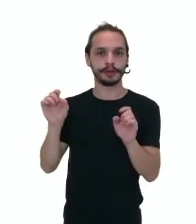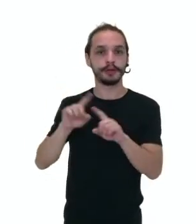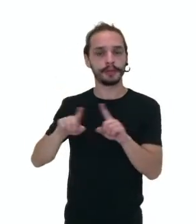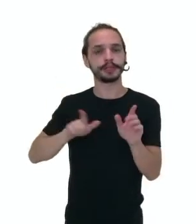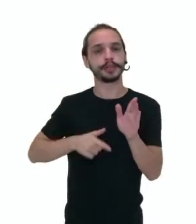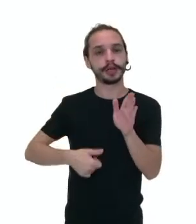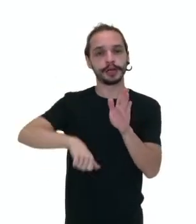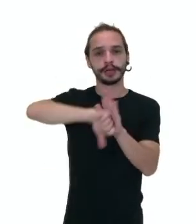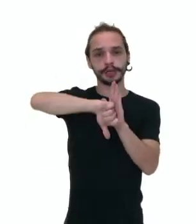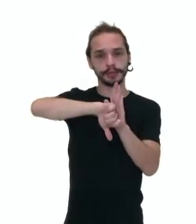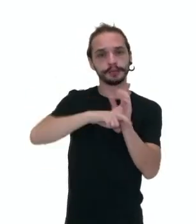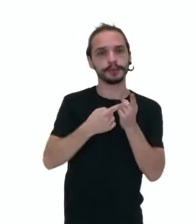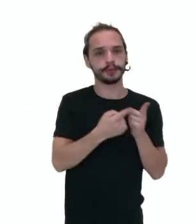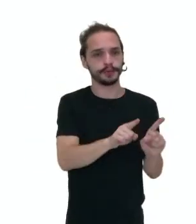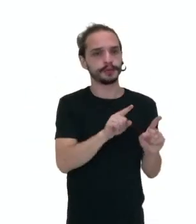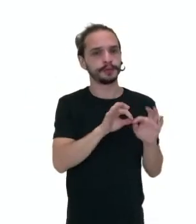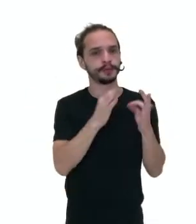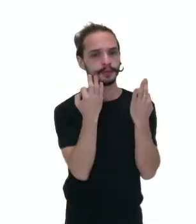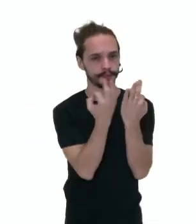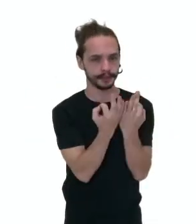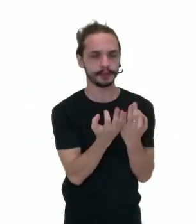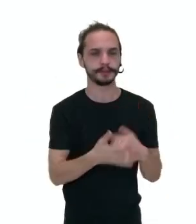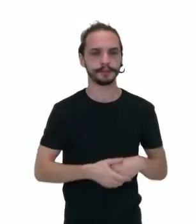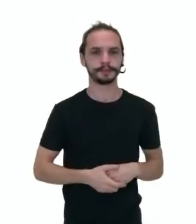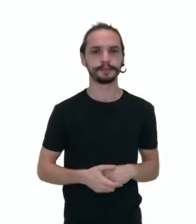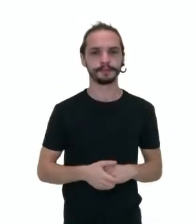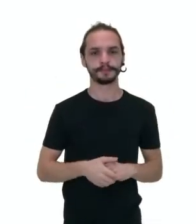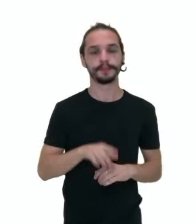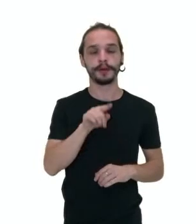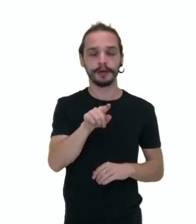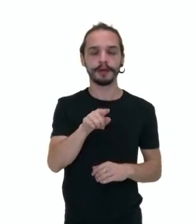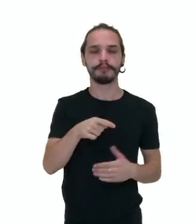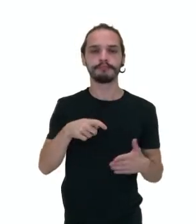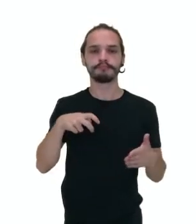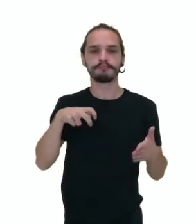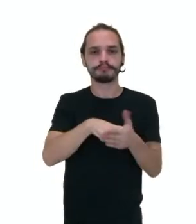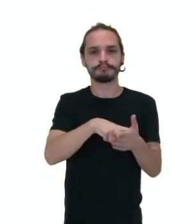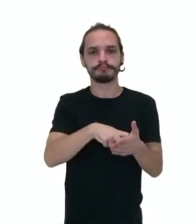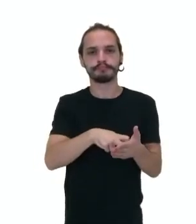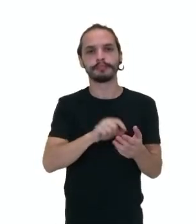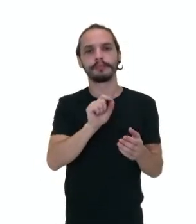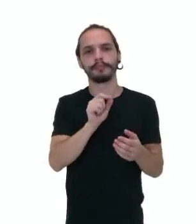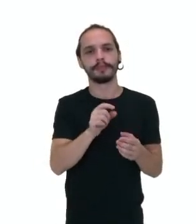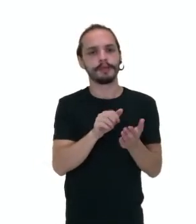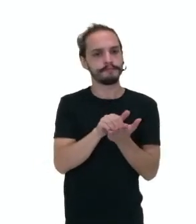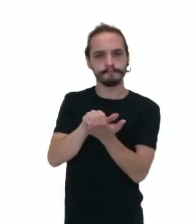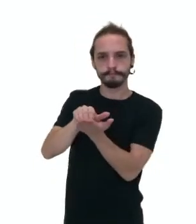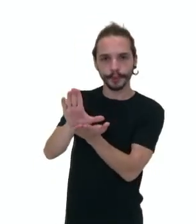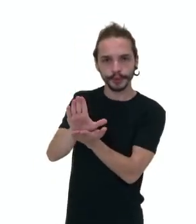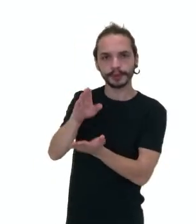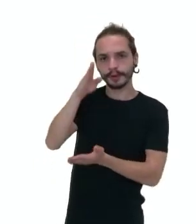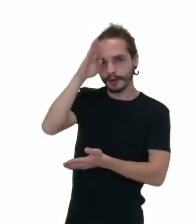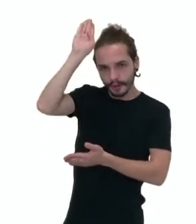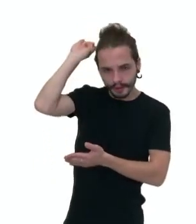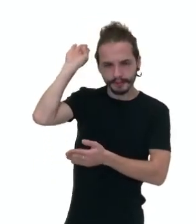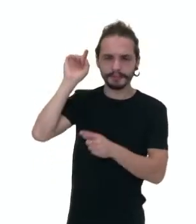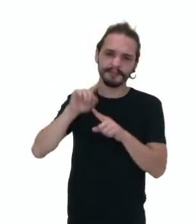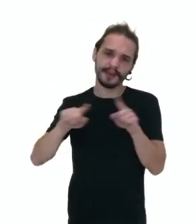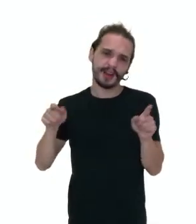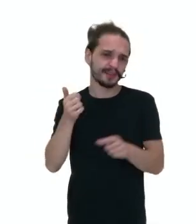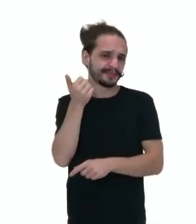contra a família, então quer dizer, a mulher era jogada em segundo plano, e ele foi condenado a ser exilado de Roma, mas safado, continuou lá,